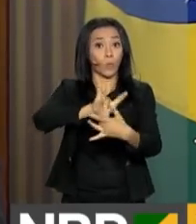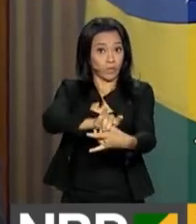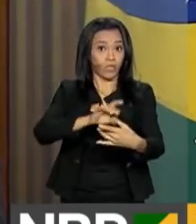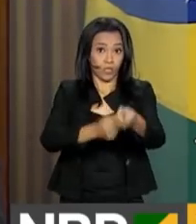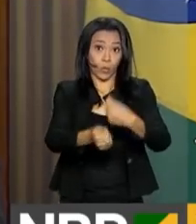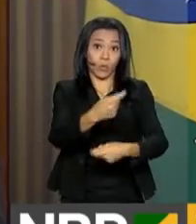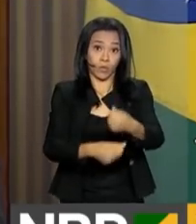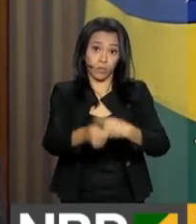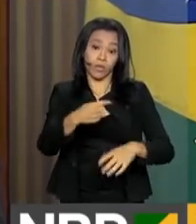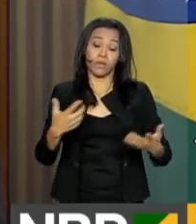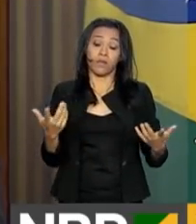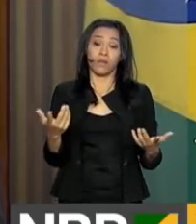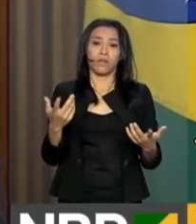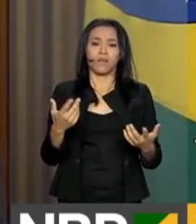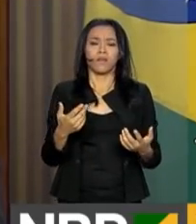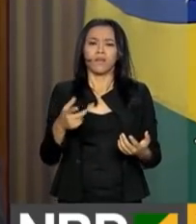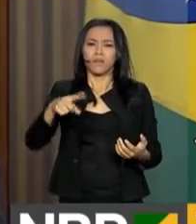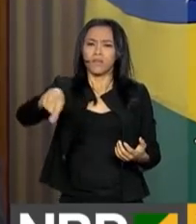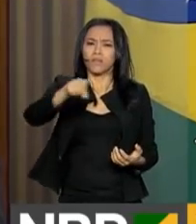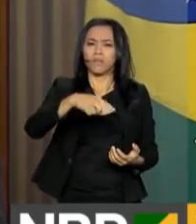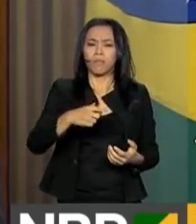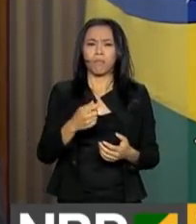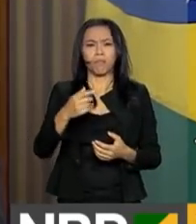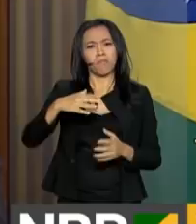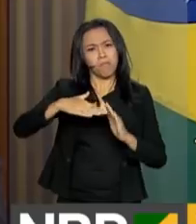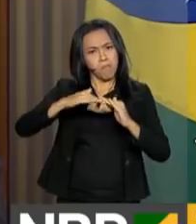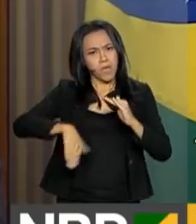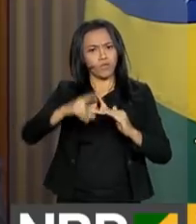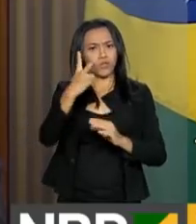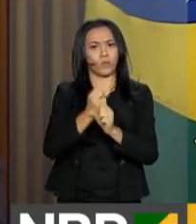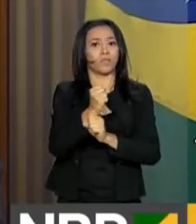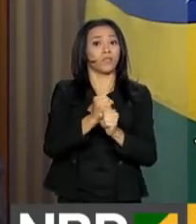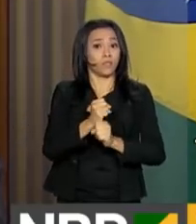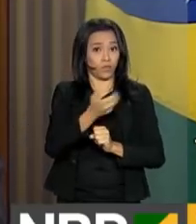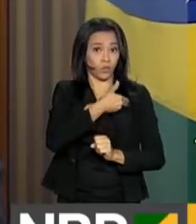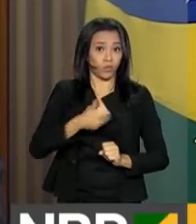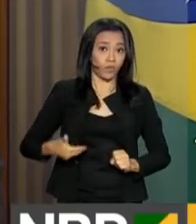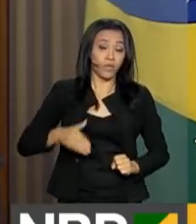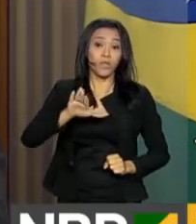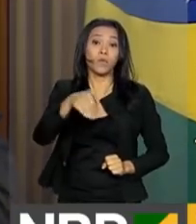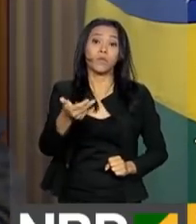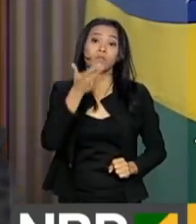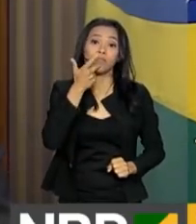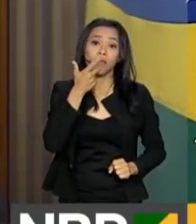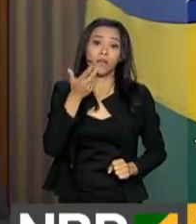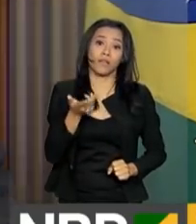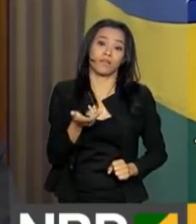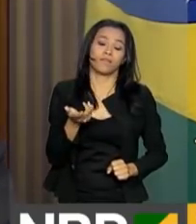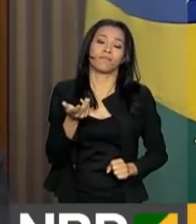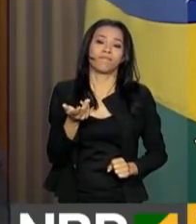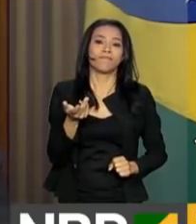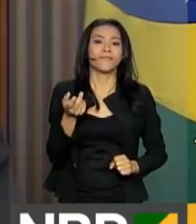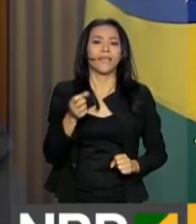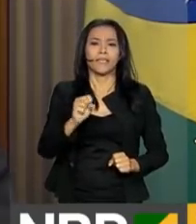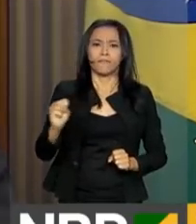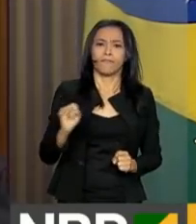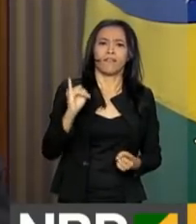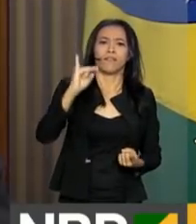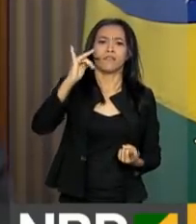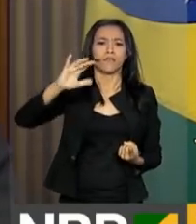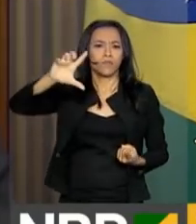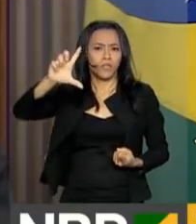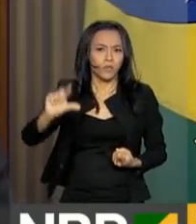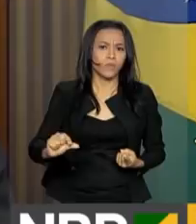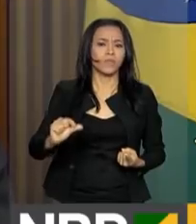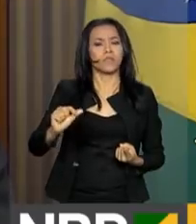convenhamos nestes menos de dois anos de governo quando se fala a doutora lina a na inflação que caiu a